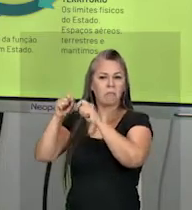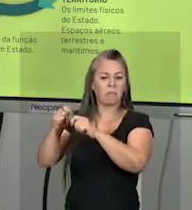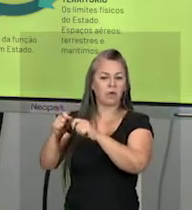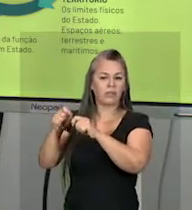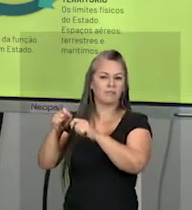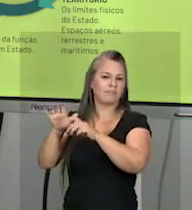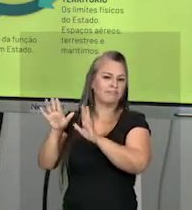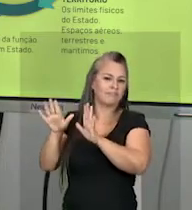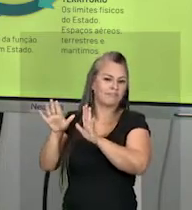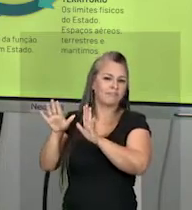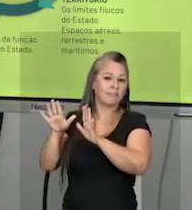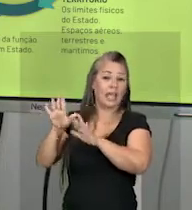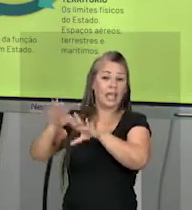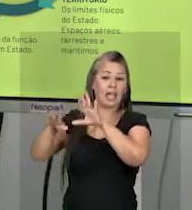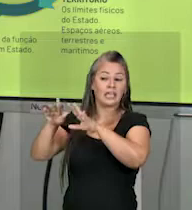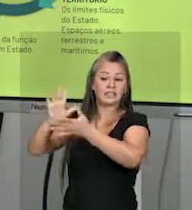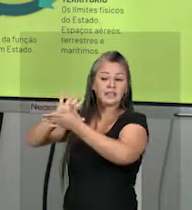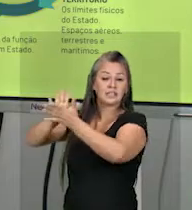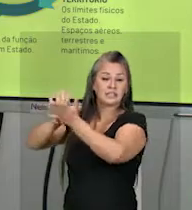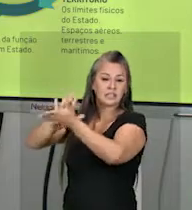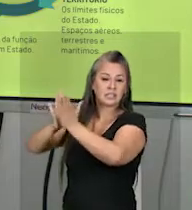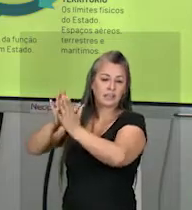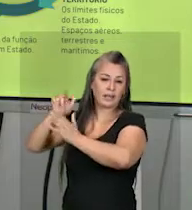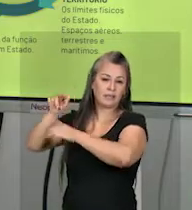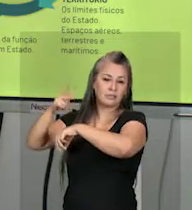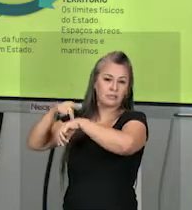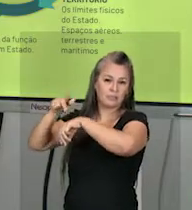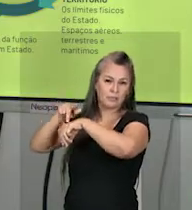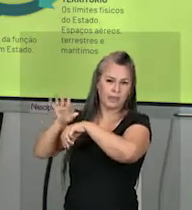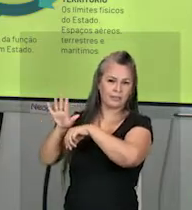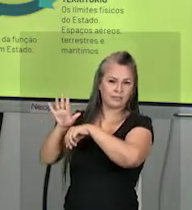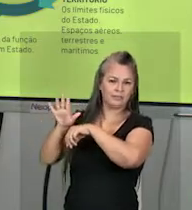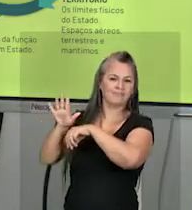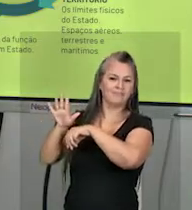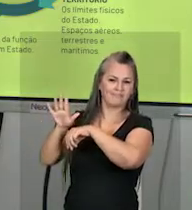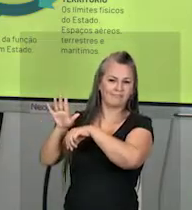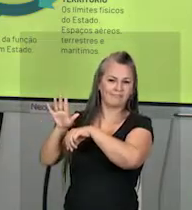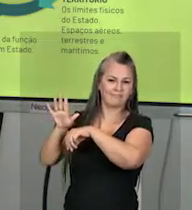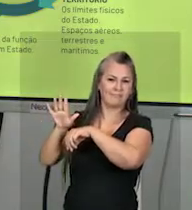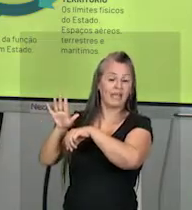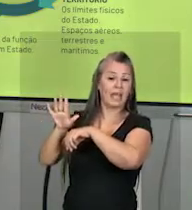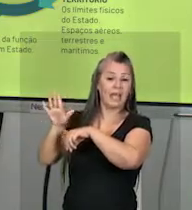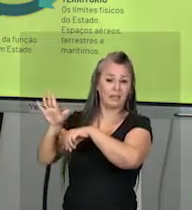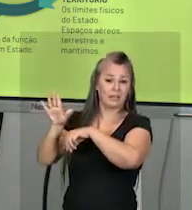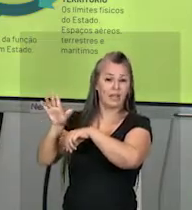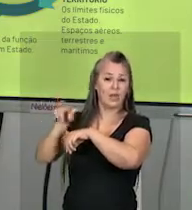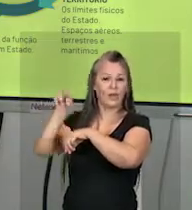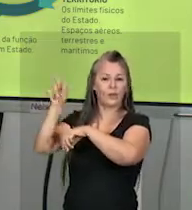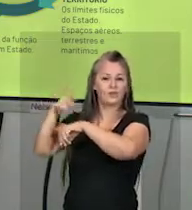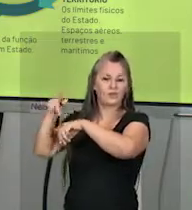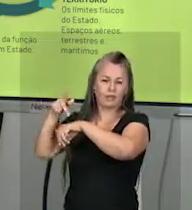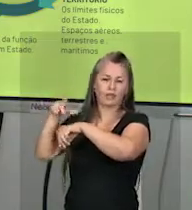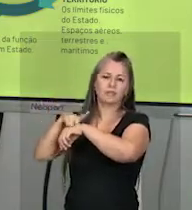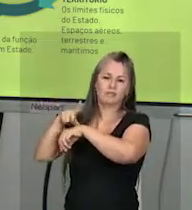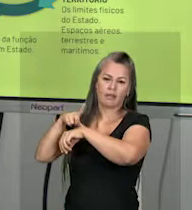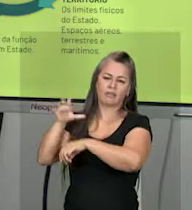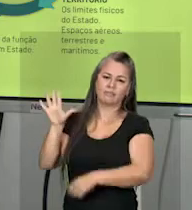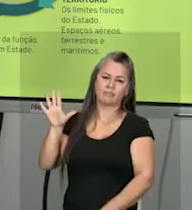acaba gerando discriminação em relação a outros grupos que não são considerados da nação, mas são a população daquele Estado,